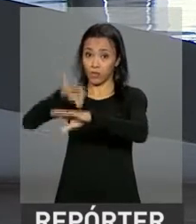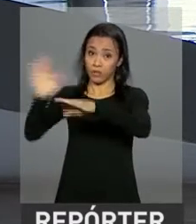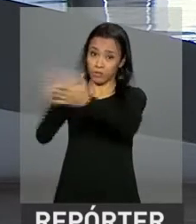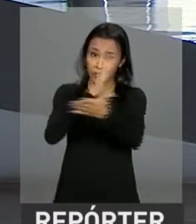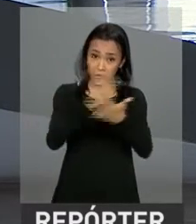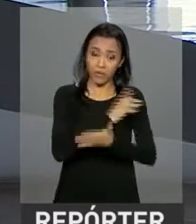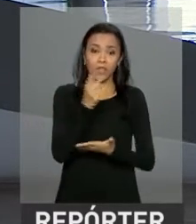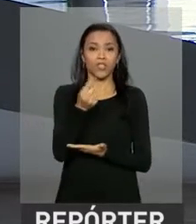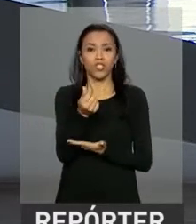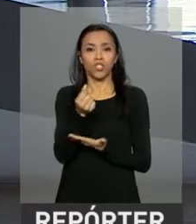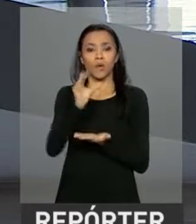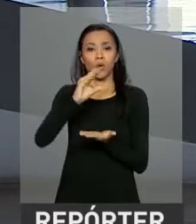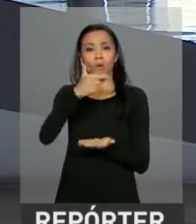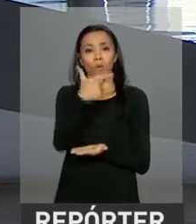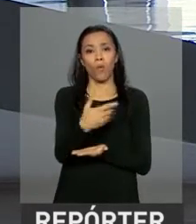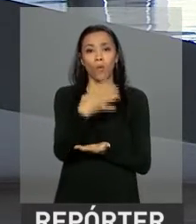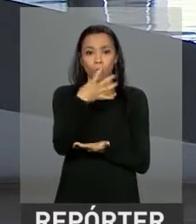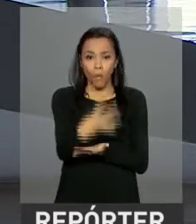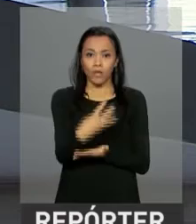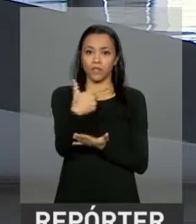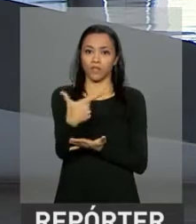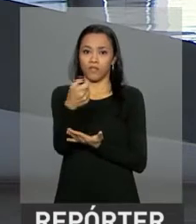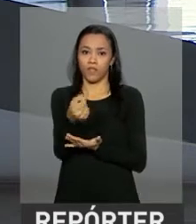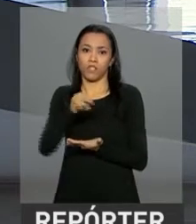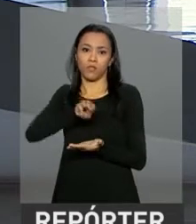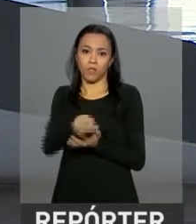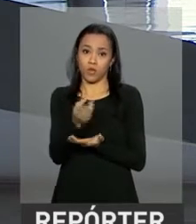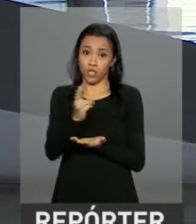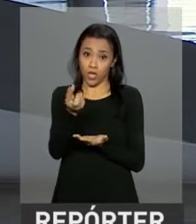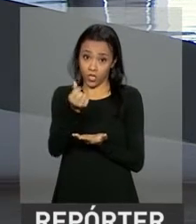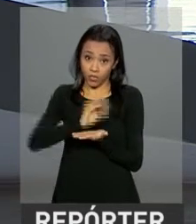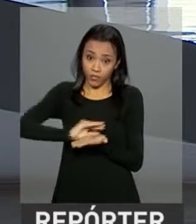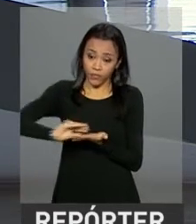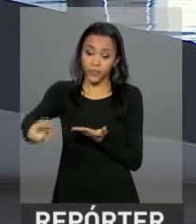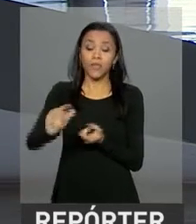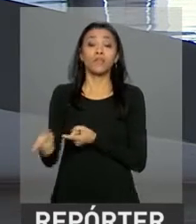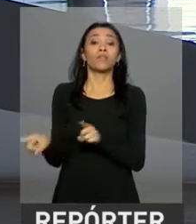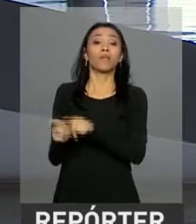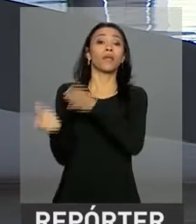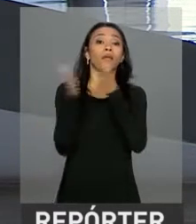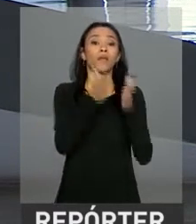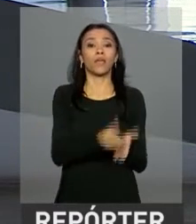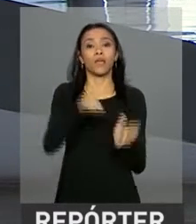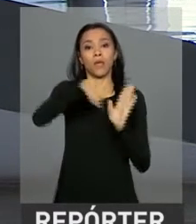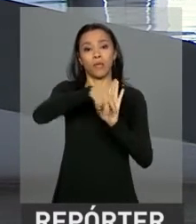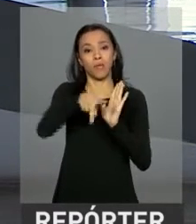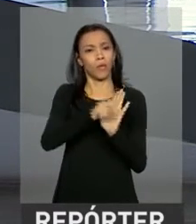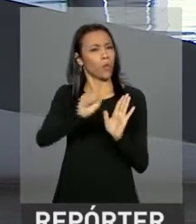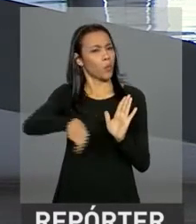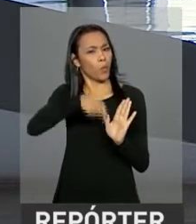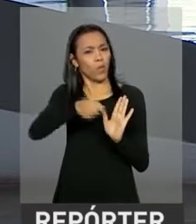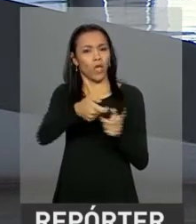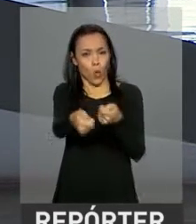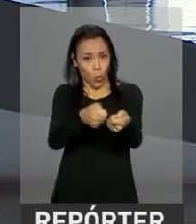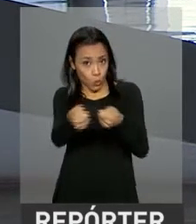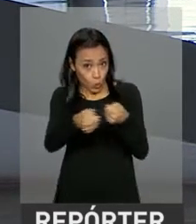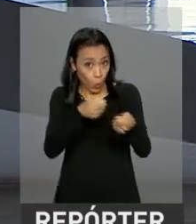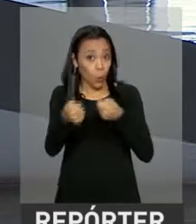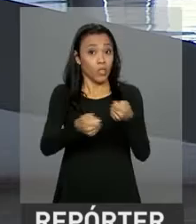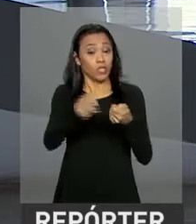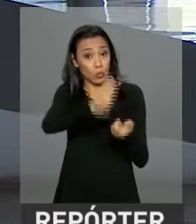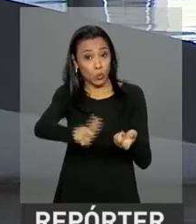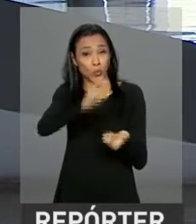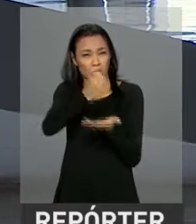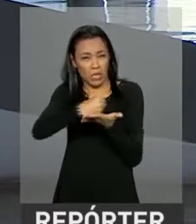420 milhões de reais para várias ações nessa área. Também a medida provisória que trata sobre o controle de dopagem no